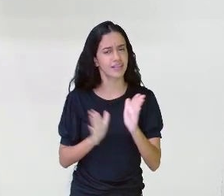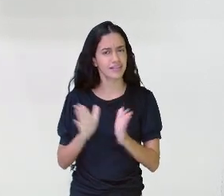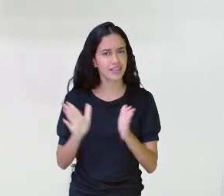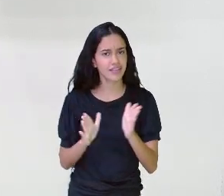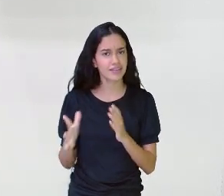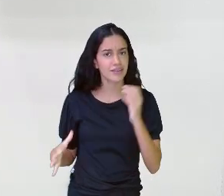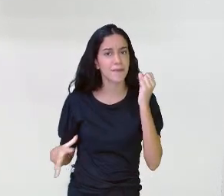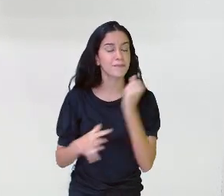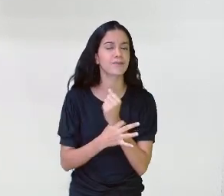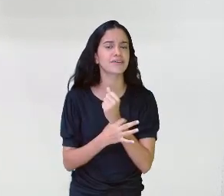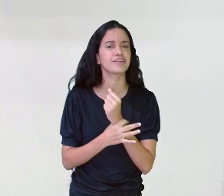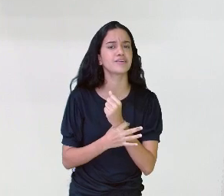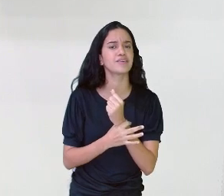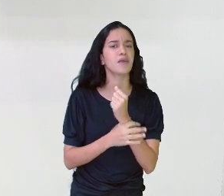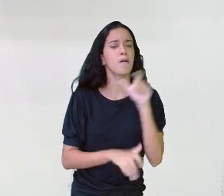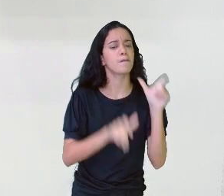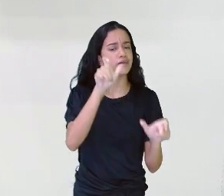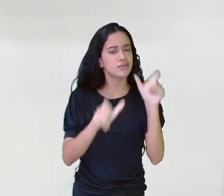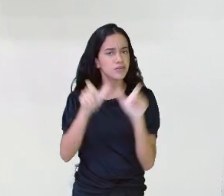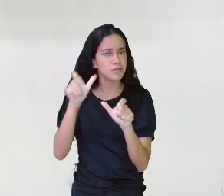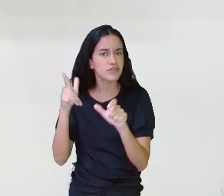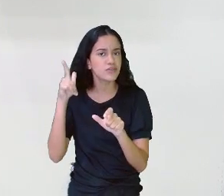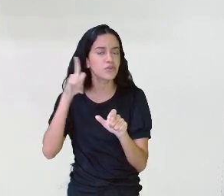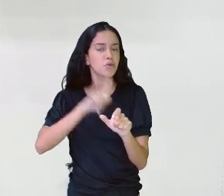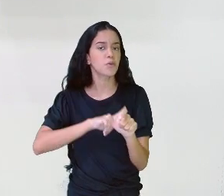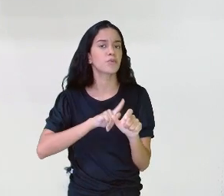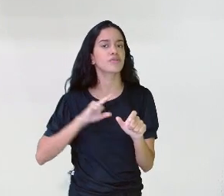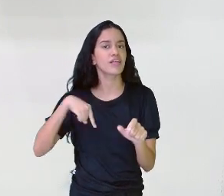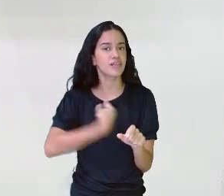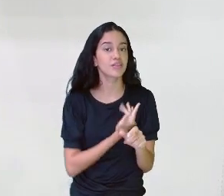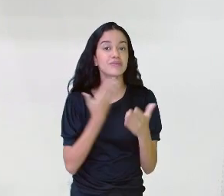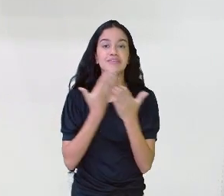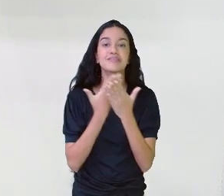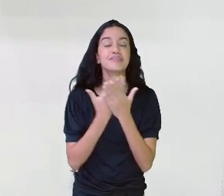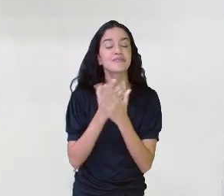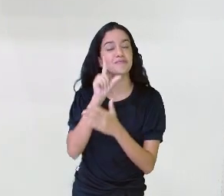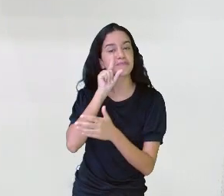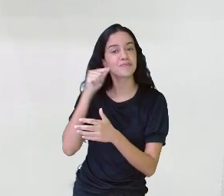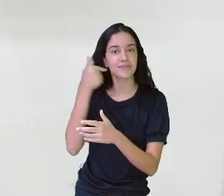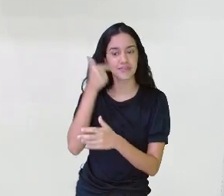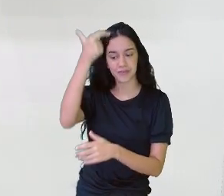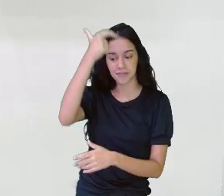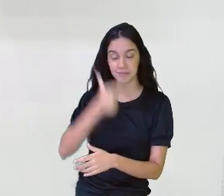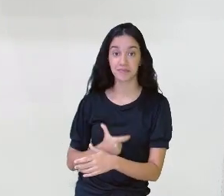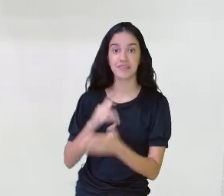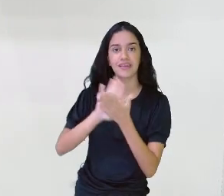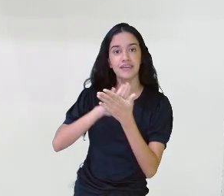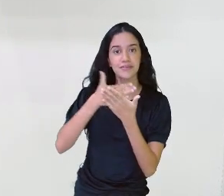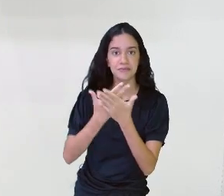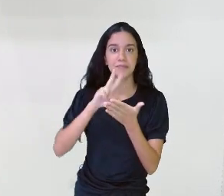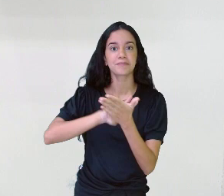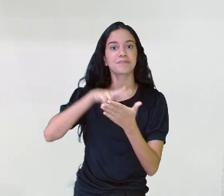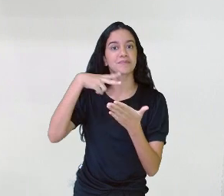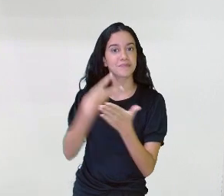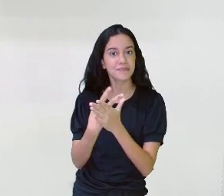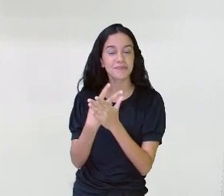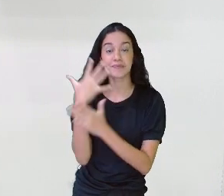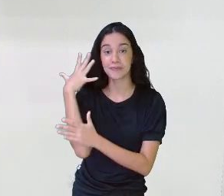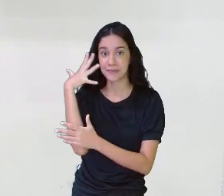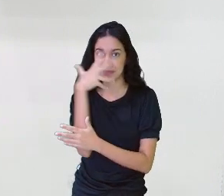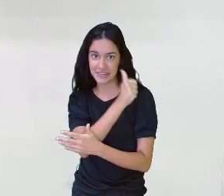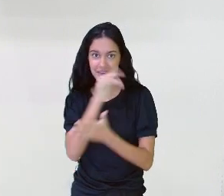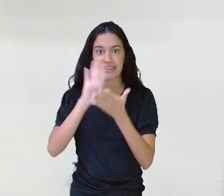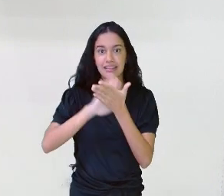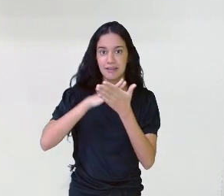para garantir que mais pessoas consigam acompanhar as nossas aulas, Midian está aqui fazendo um trabalho belíssimo